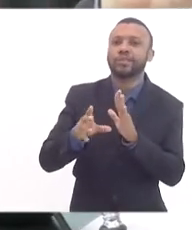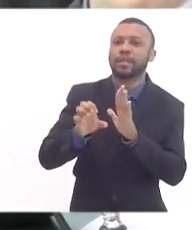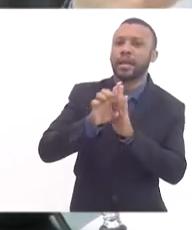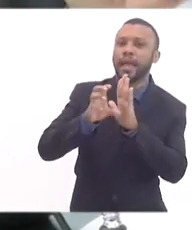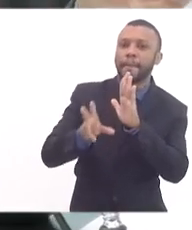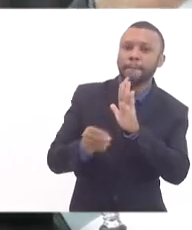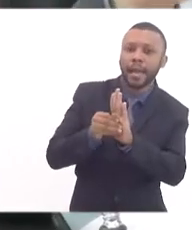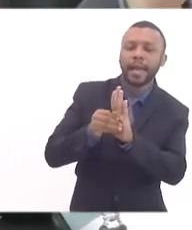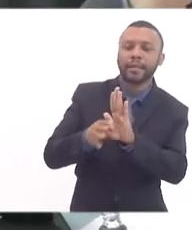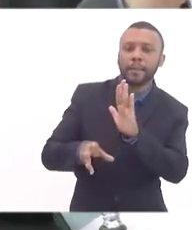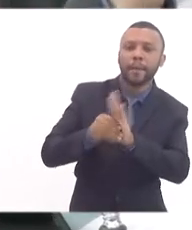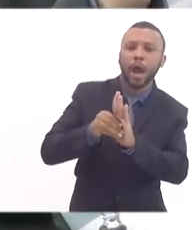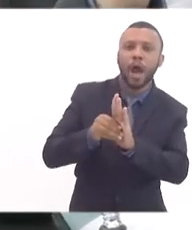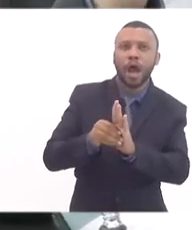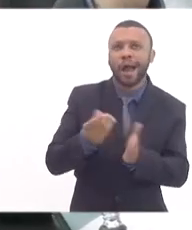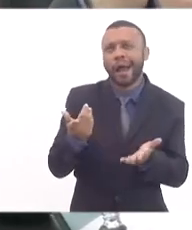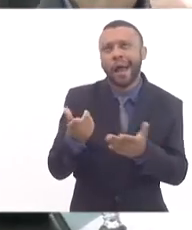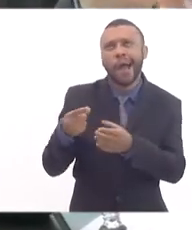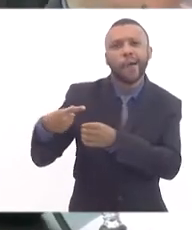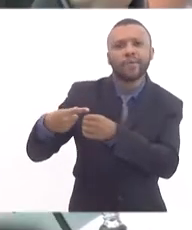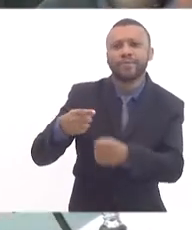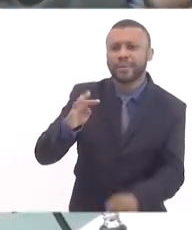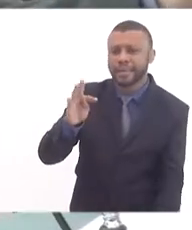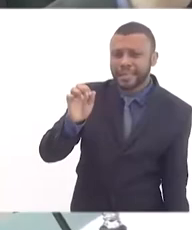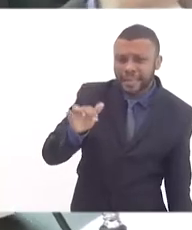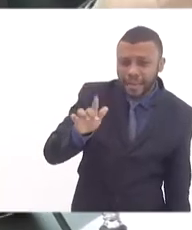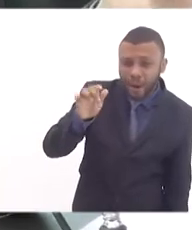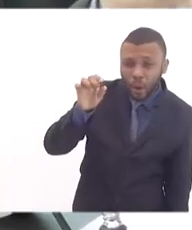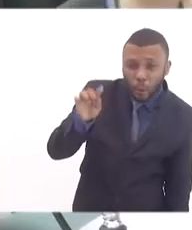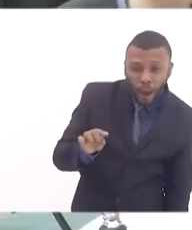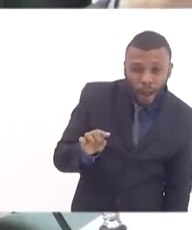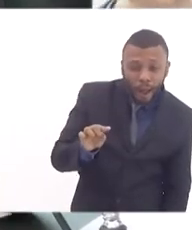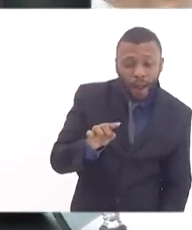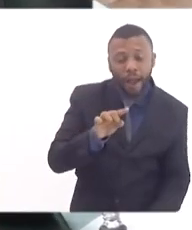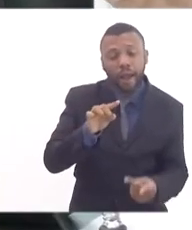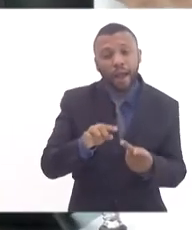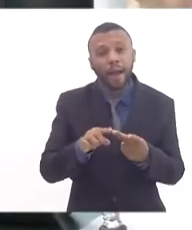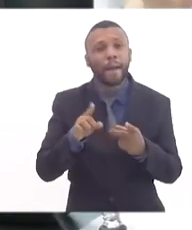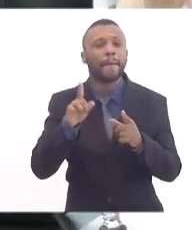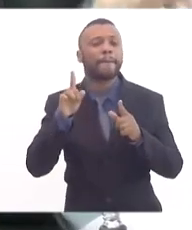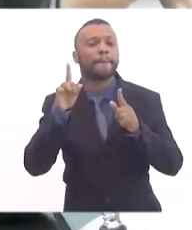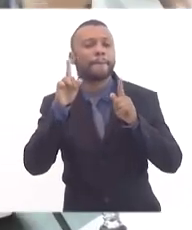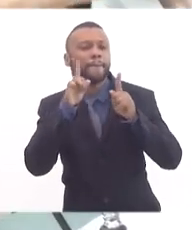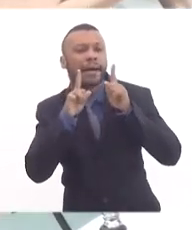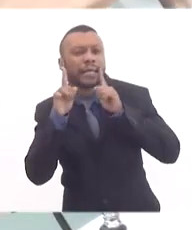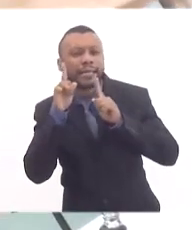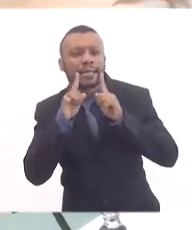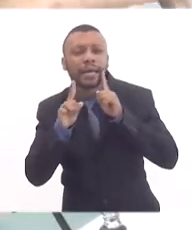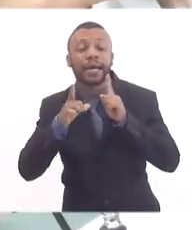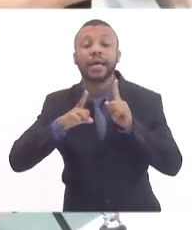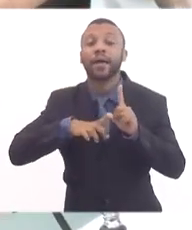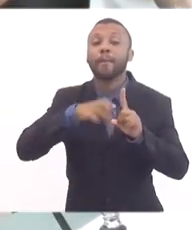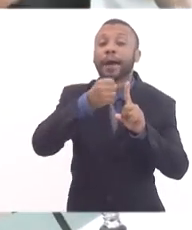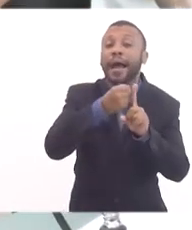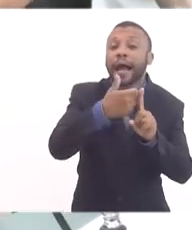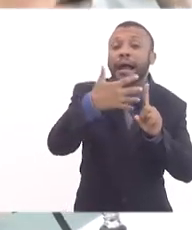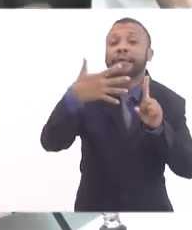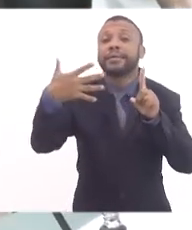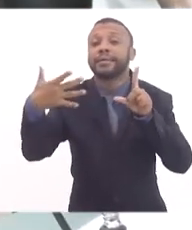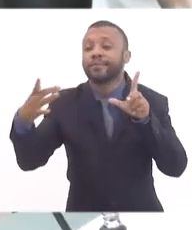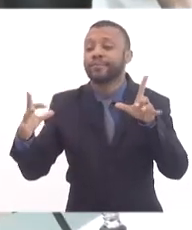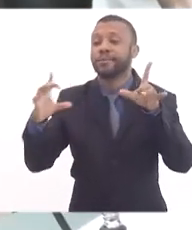Tanguá no arco não tá Maricá por extensão Então não é